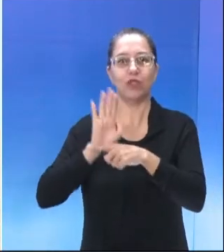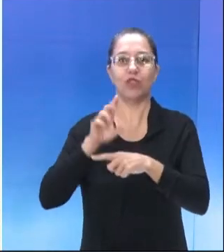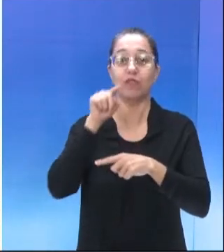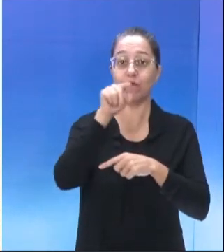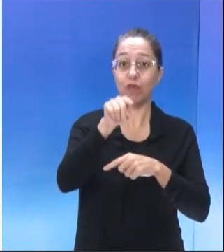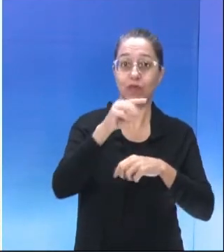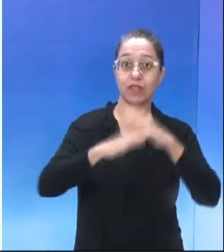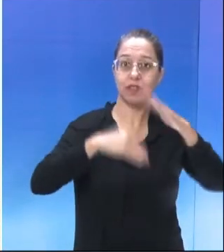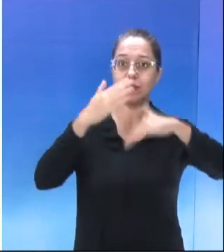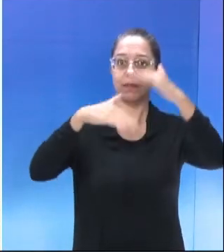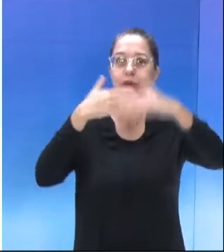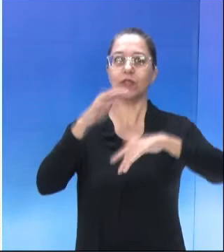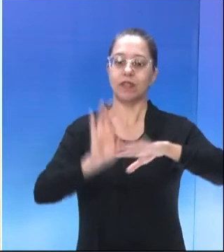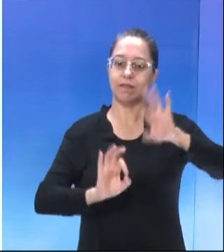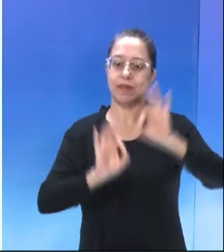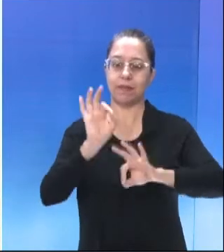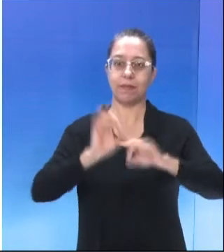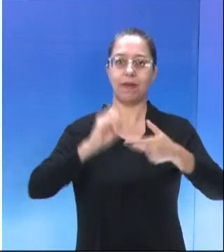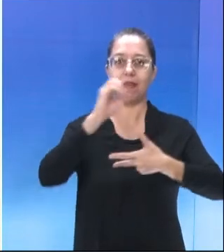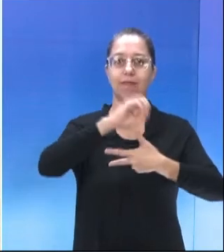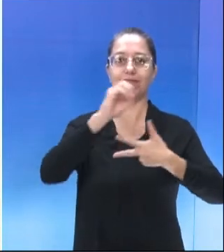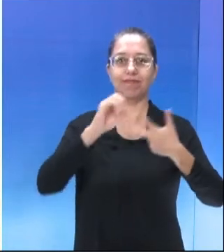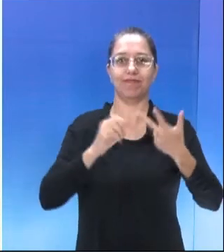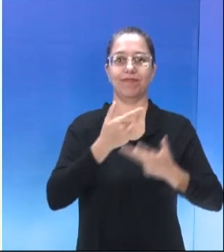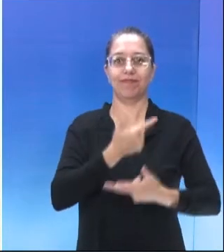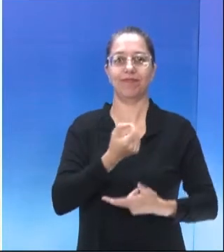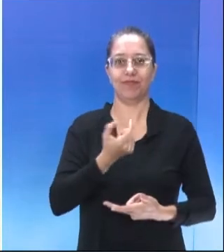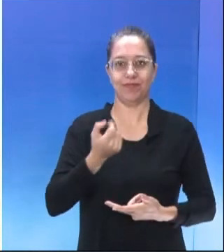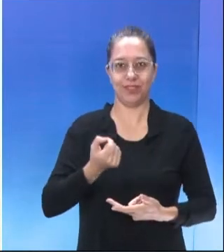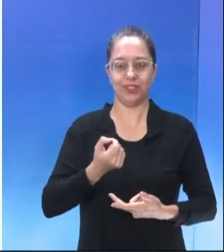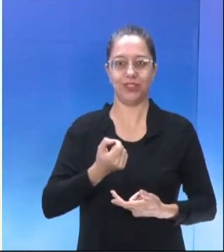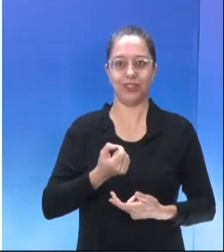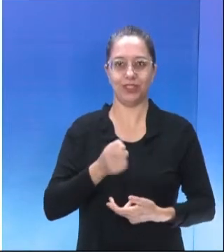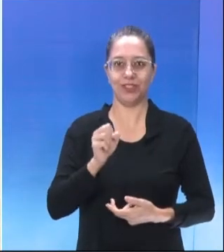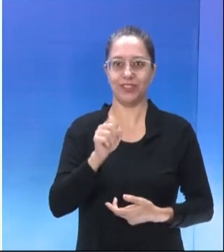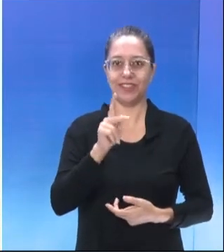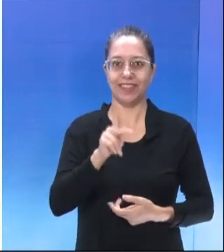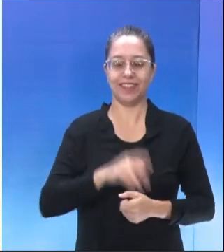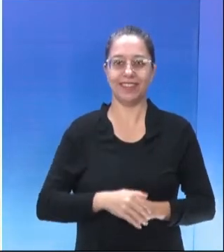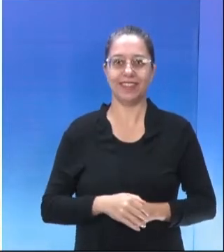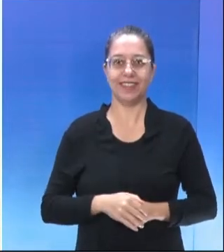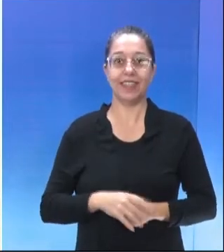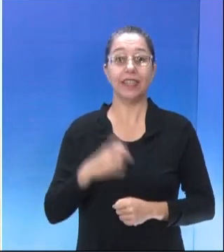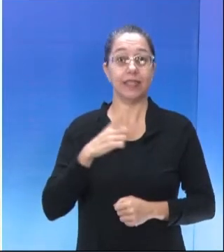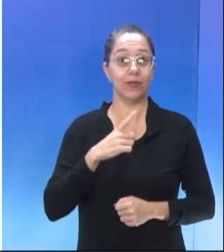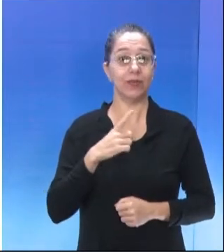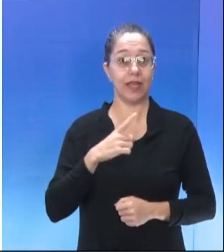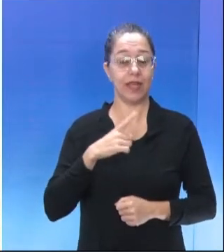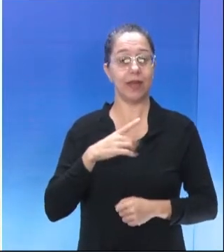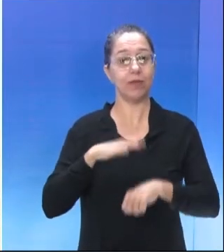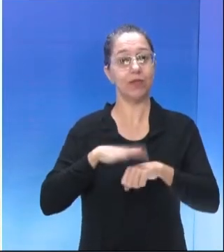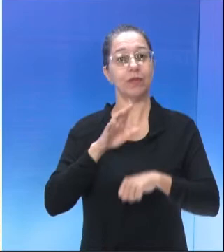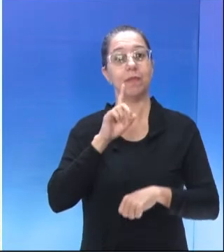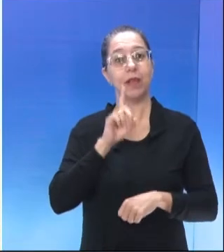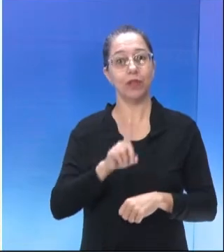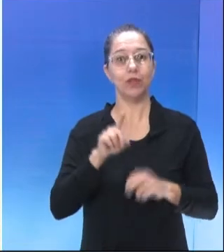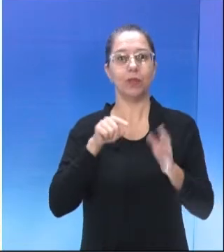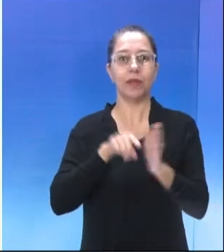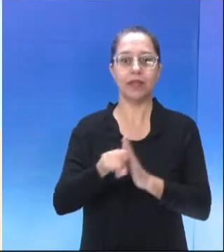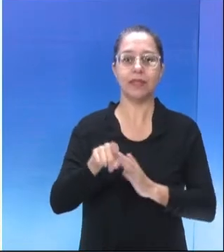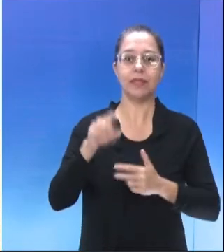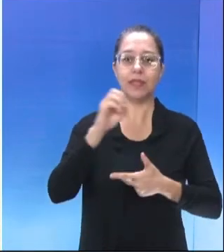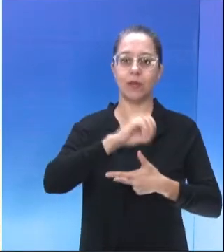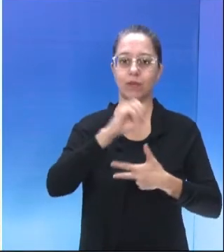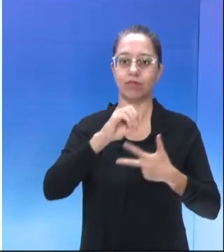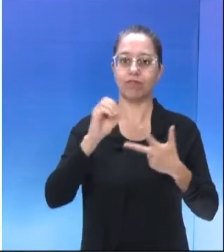processo preparatório para o Enem 2020, tá? Então a gente traz aqui mais um item aí do